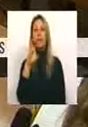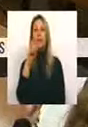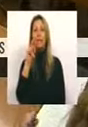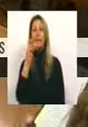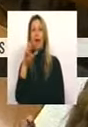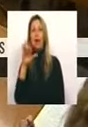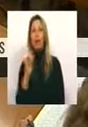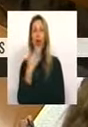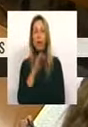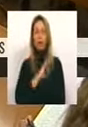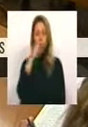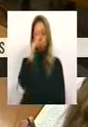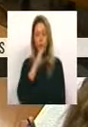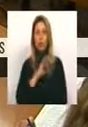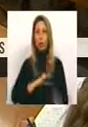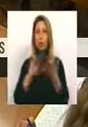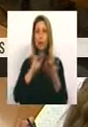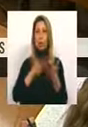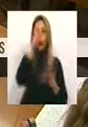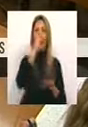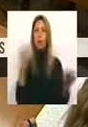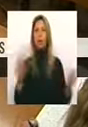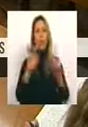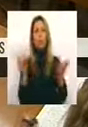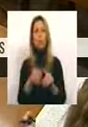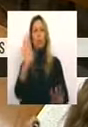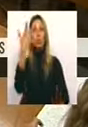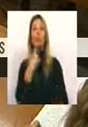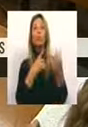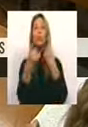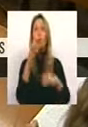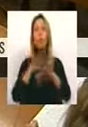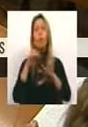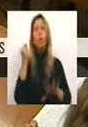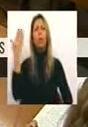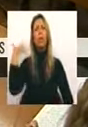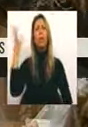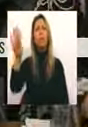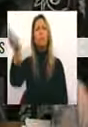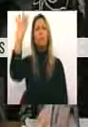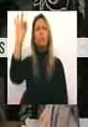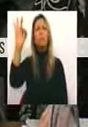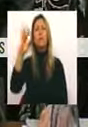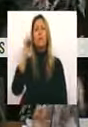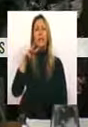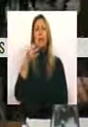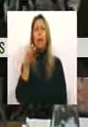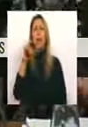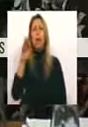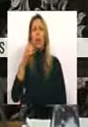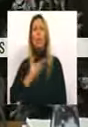esse é o sexto estado uma forma muito breve a minha primeira questão prende se com elas sempre nomeação do sampaio da nóvoa